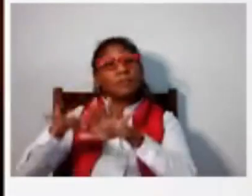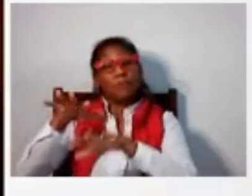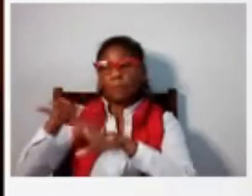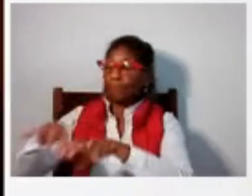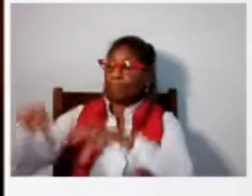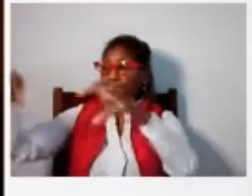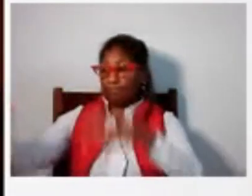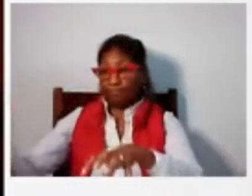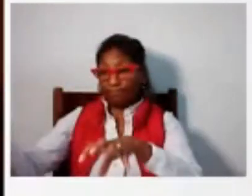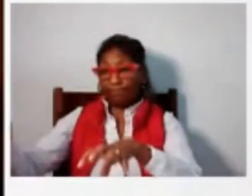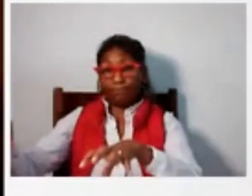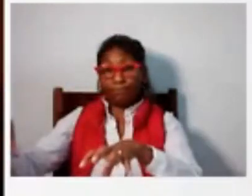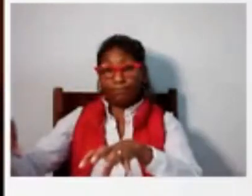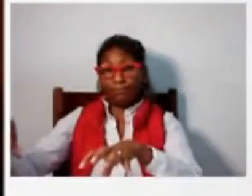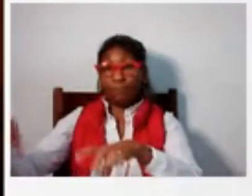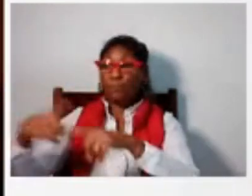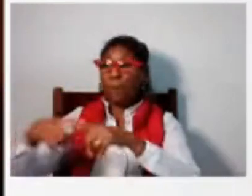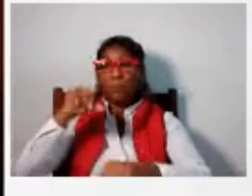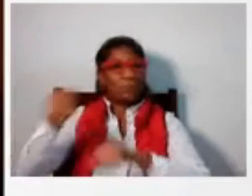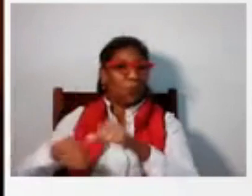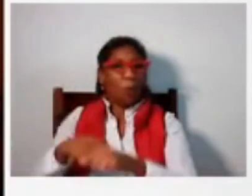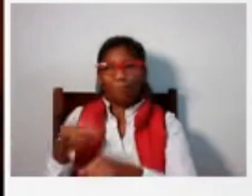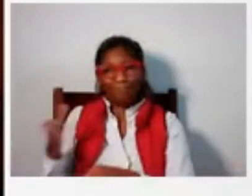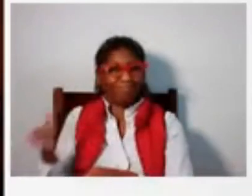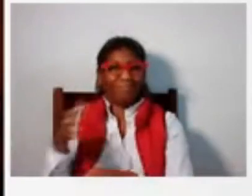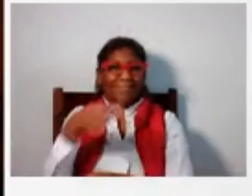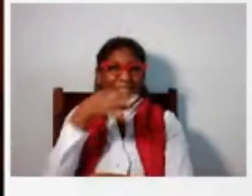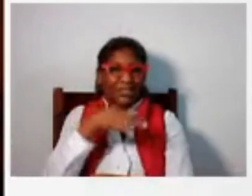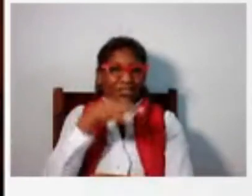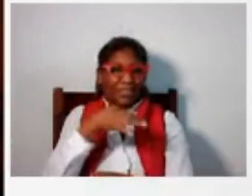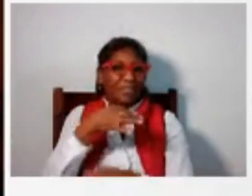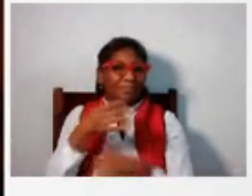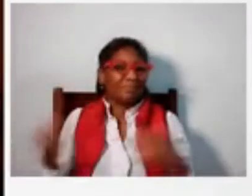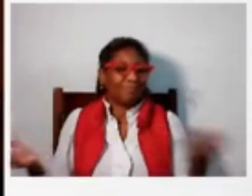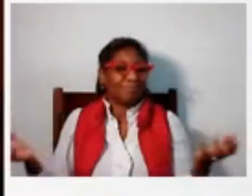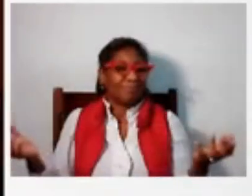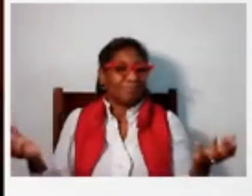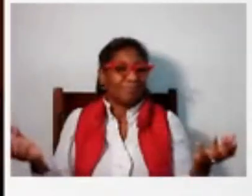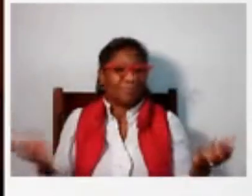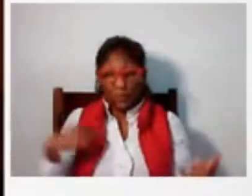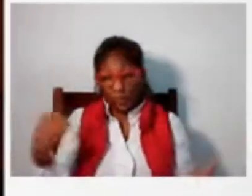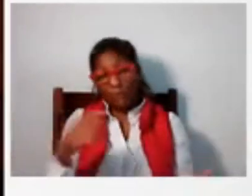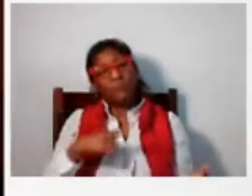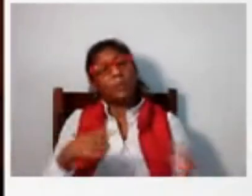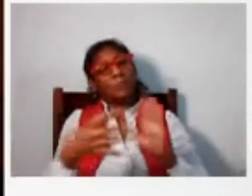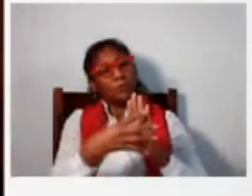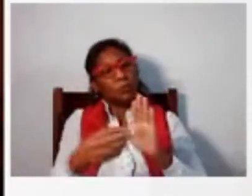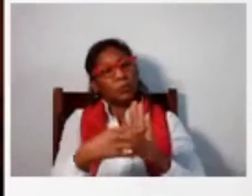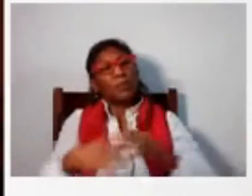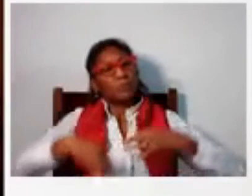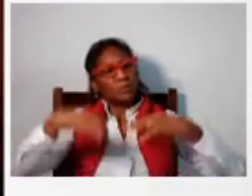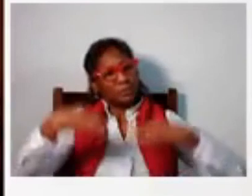a ter nessa nova realidade. Enfim, eu insisto, nós temos aqui um modelo consistente,